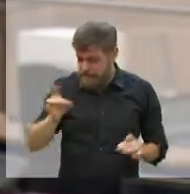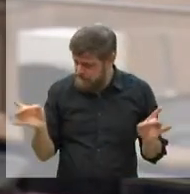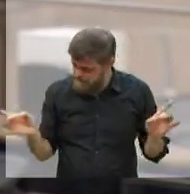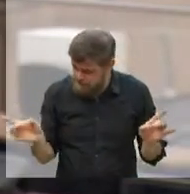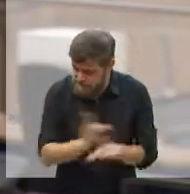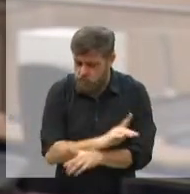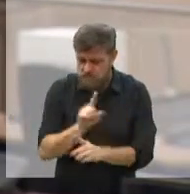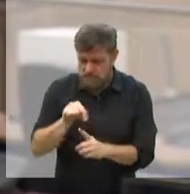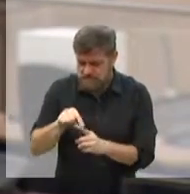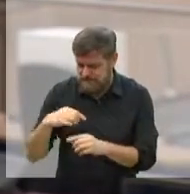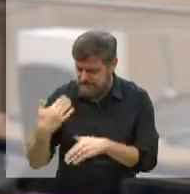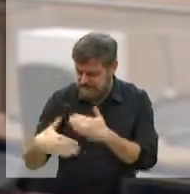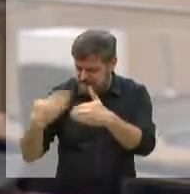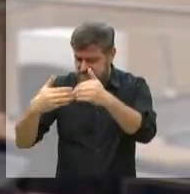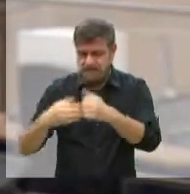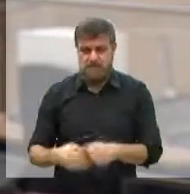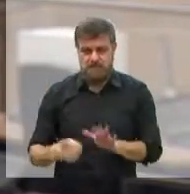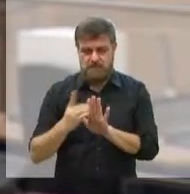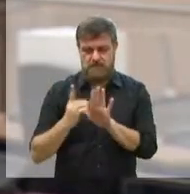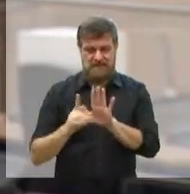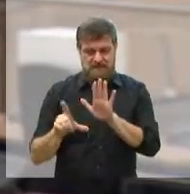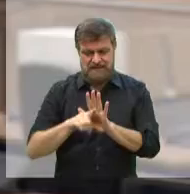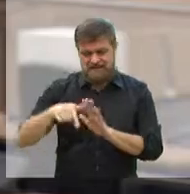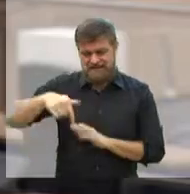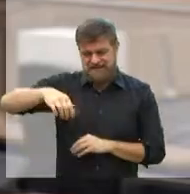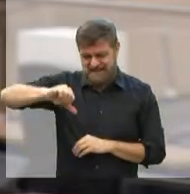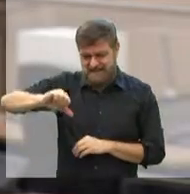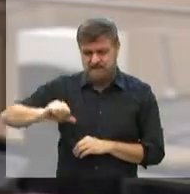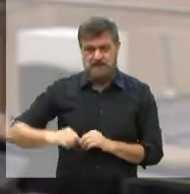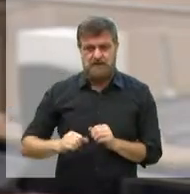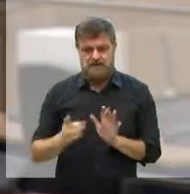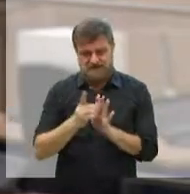pronta para crescer. O decreto de 79, o